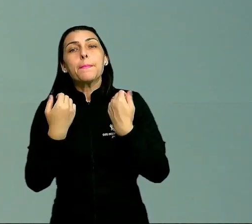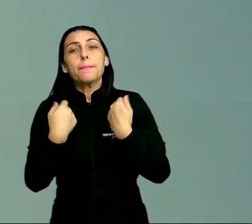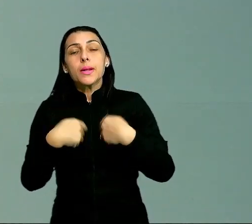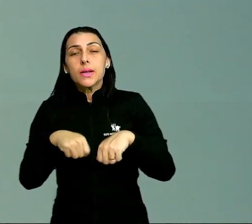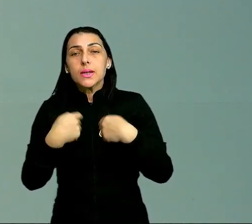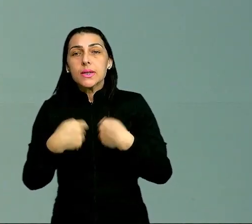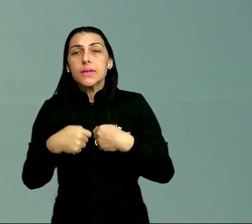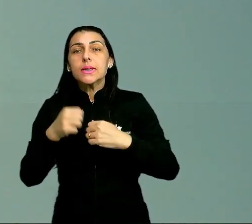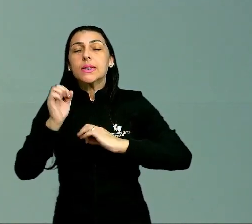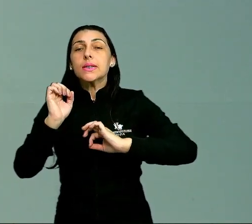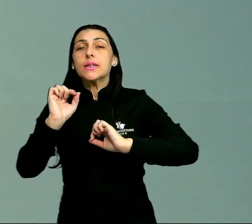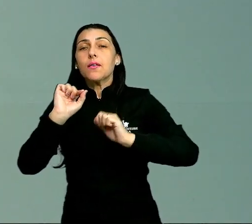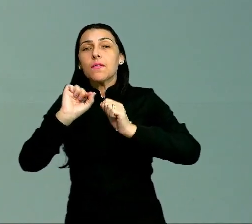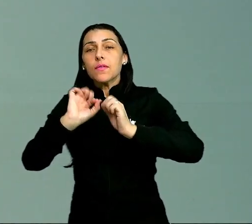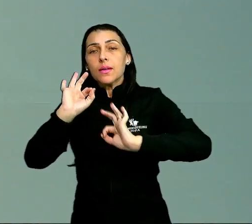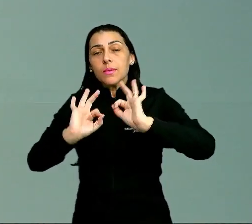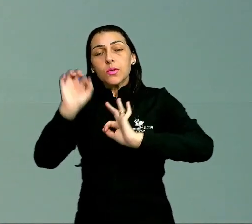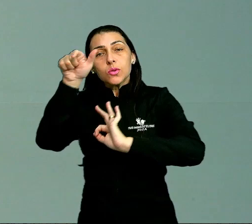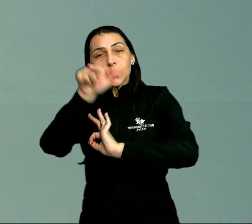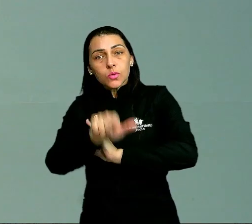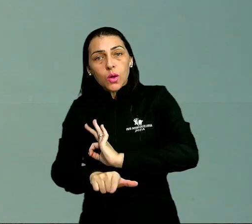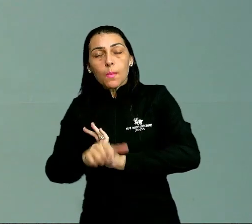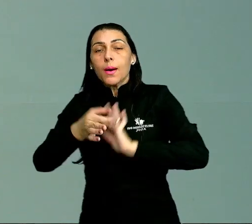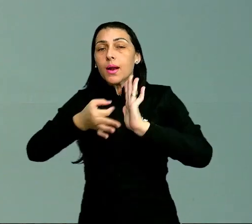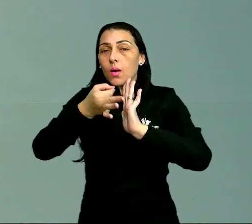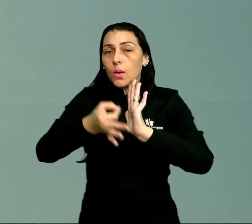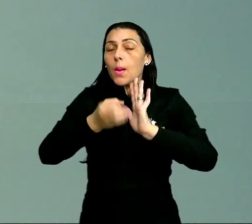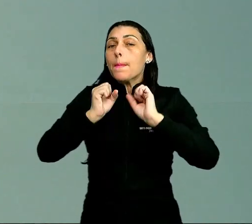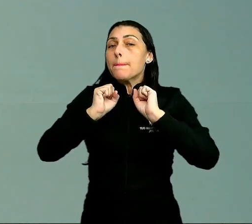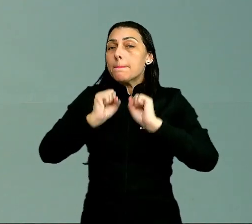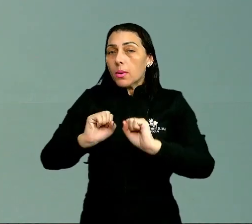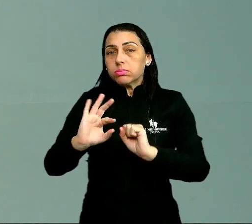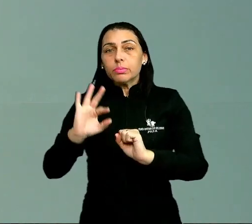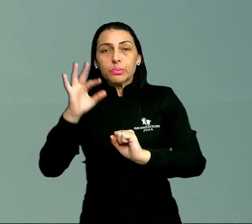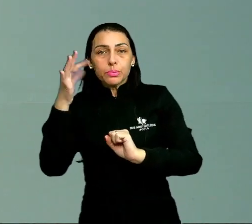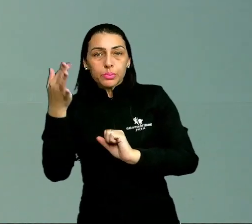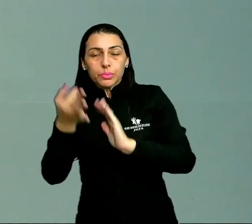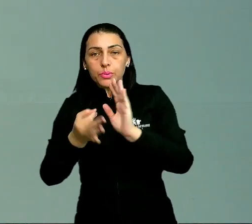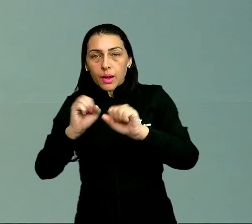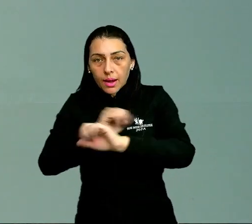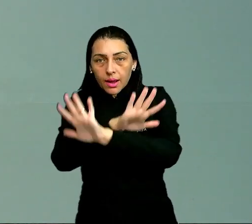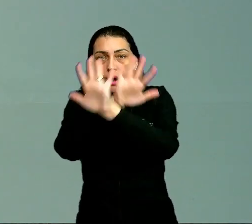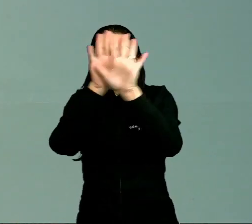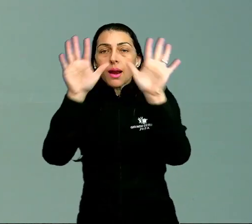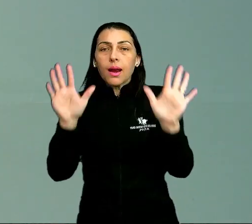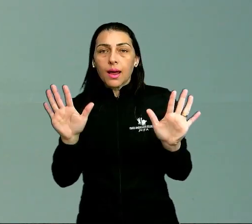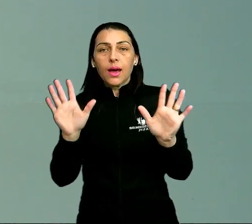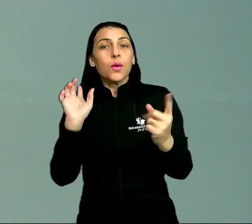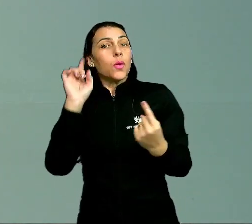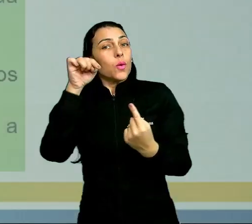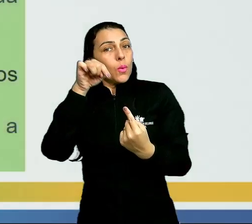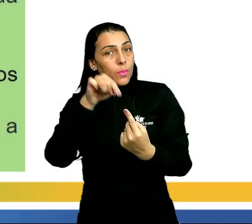uma reelaboração para que o argumento possa ficar um argumento claro,